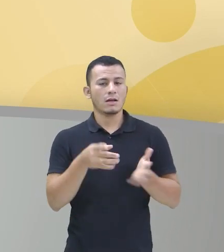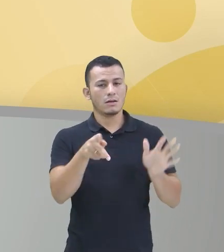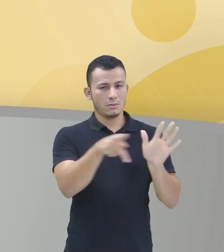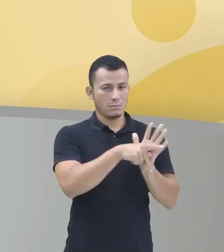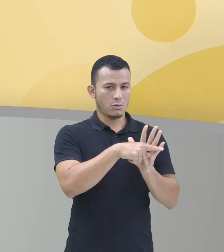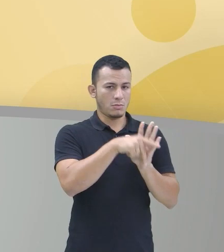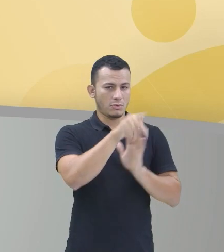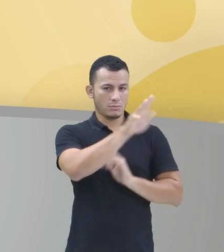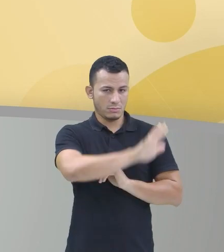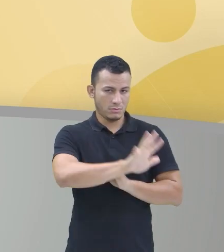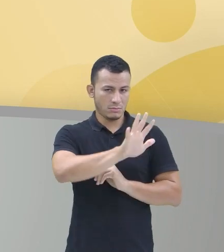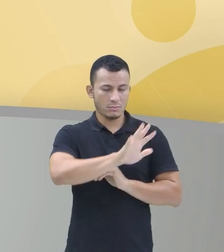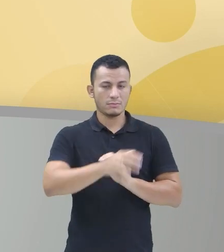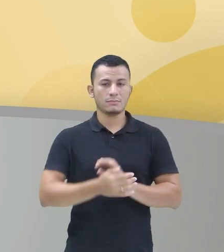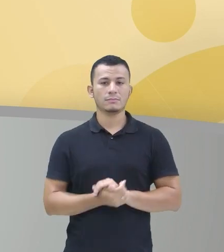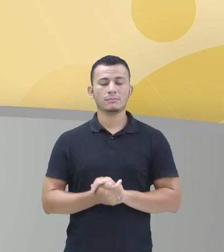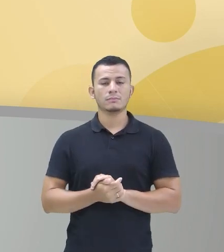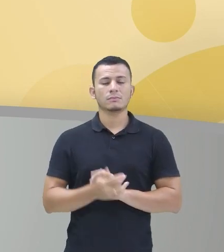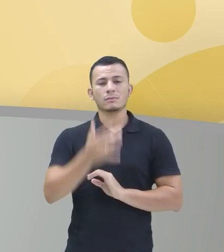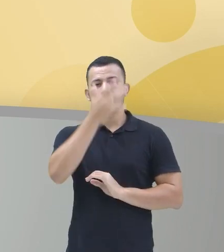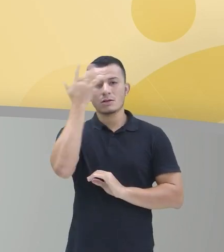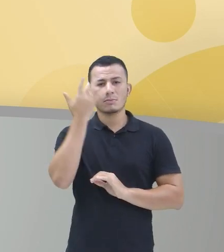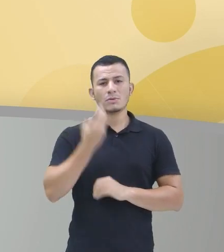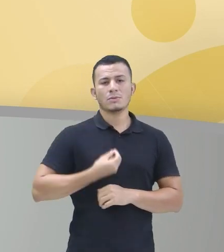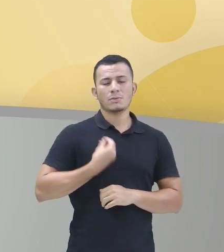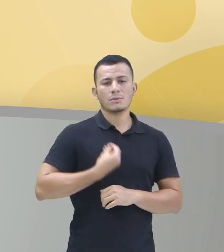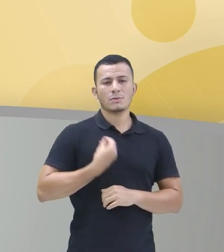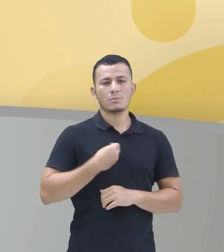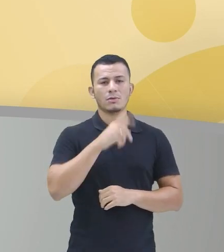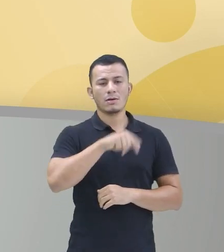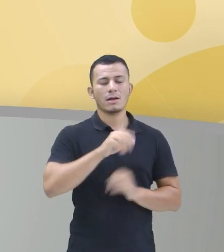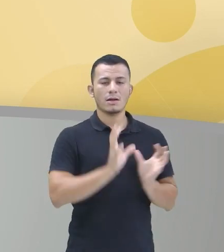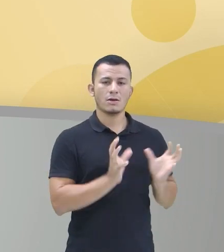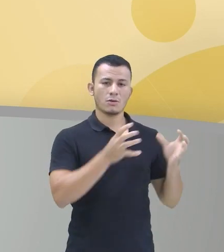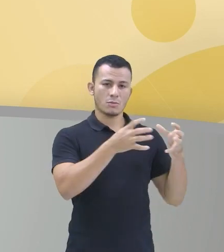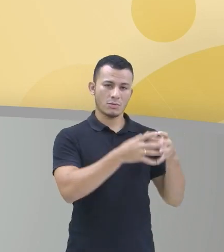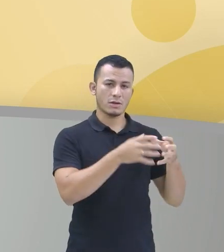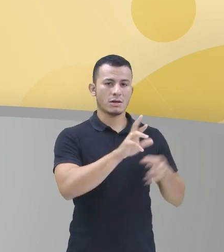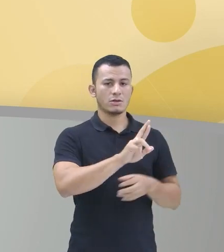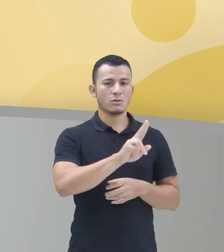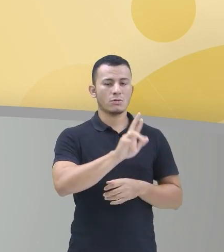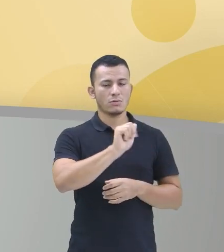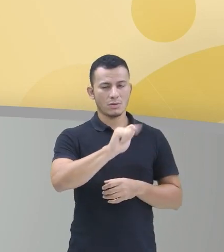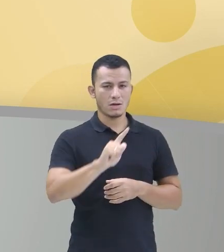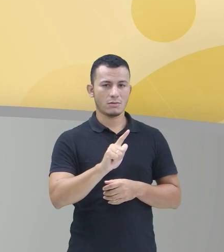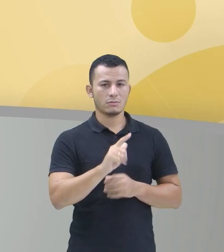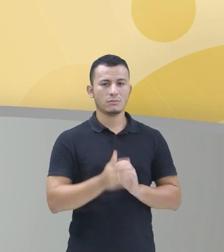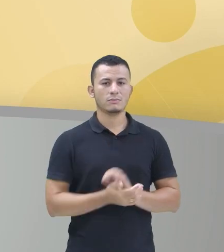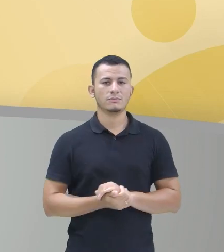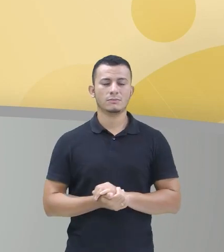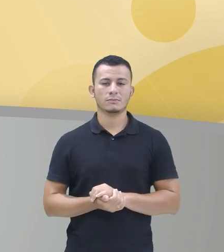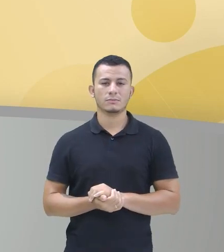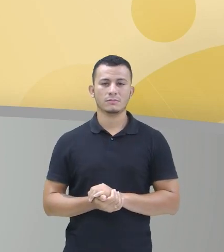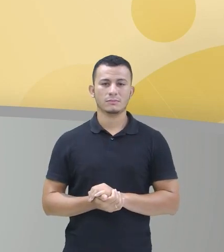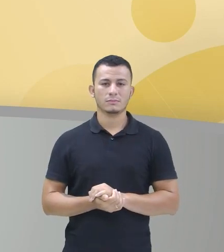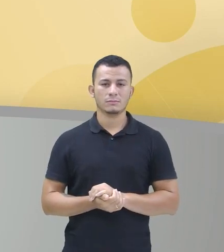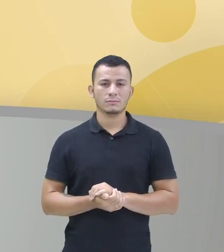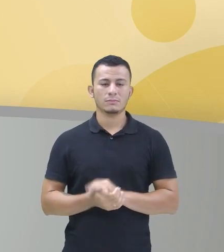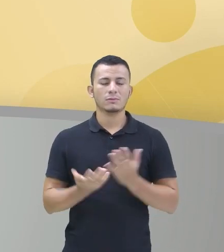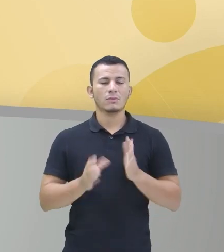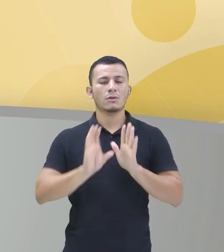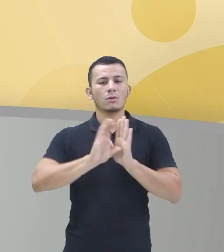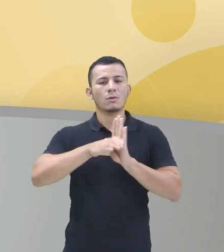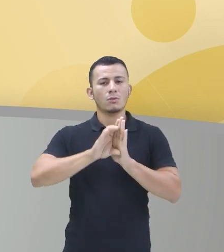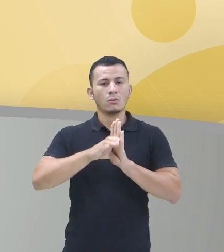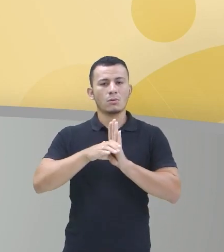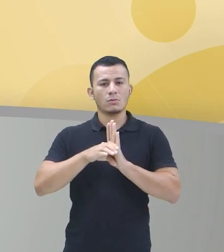da região. Os moradores formam uma comunidade rural. Agora vamos ver aqui o